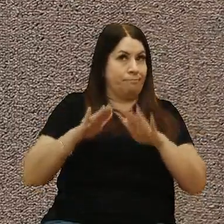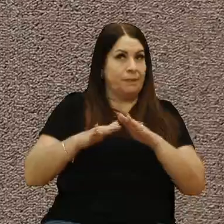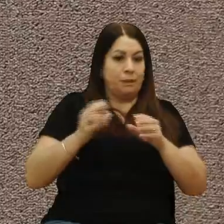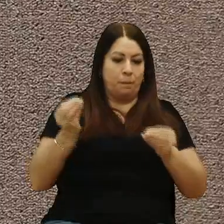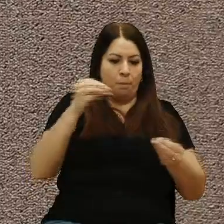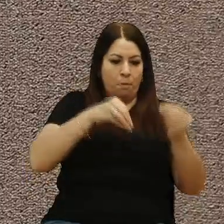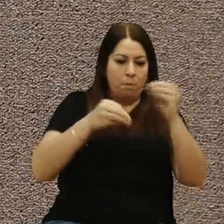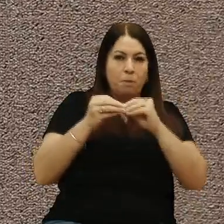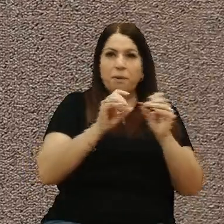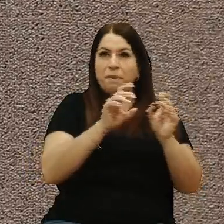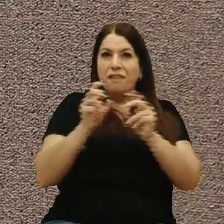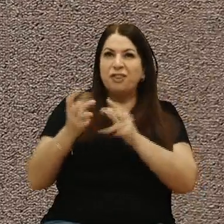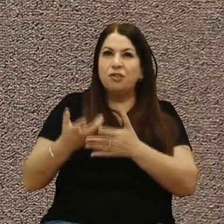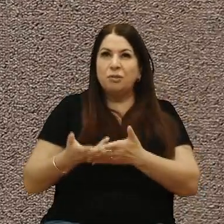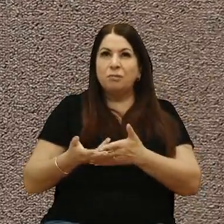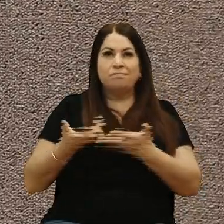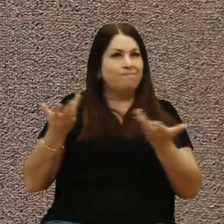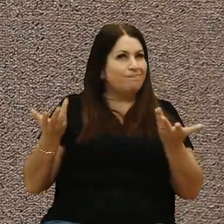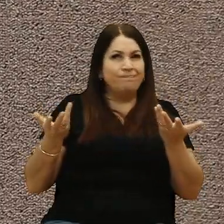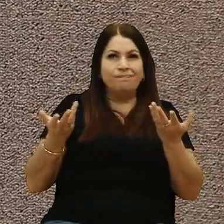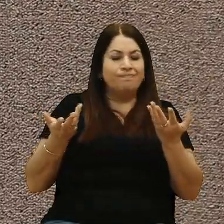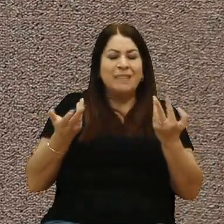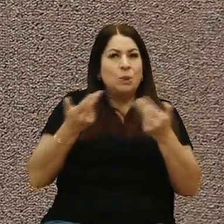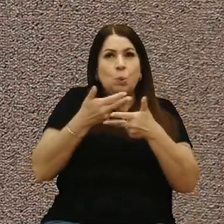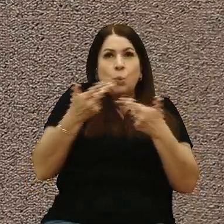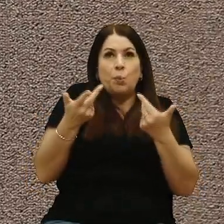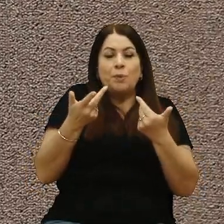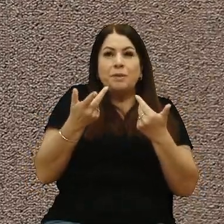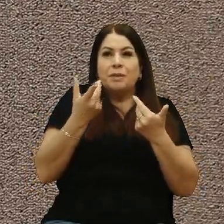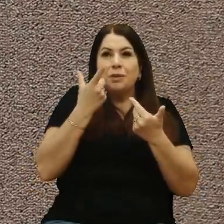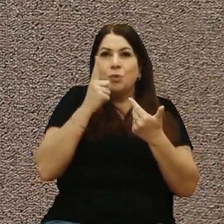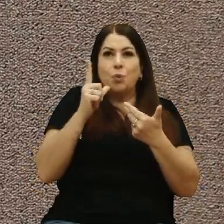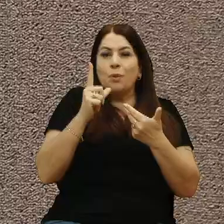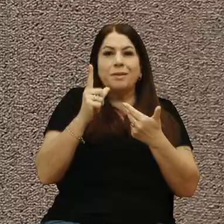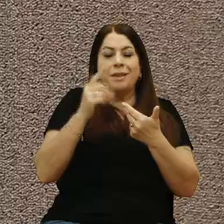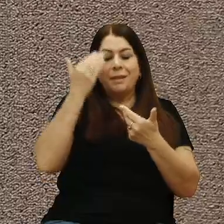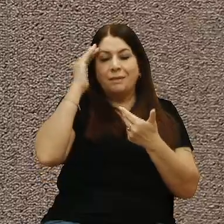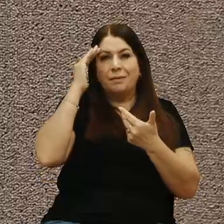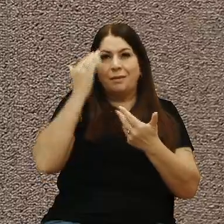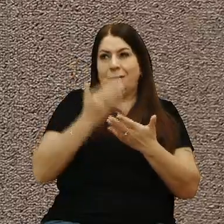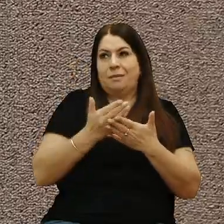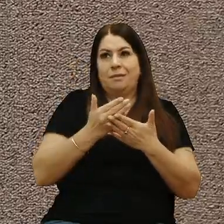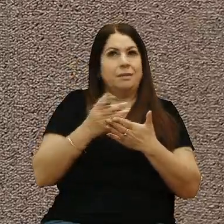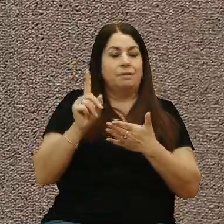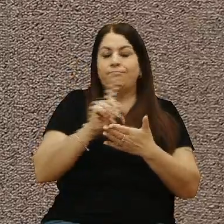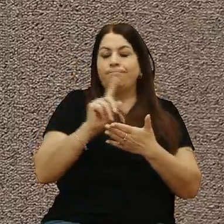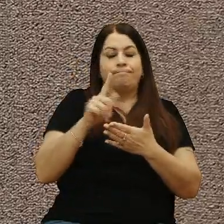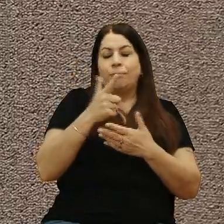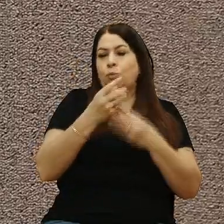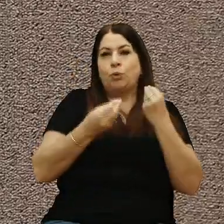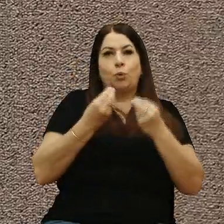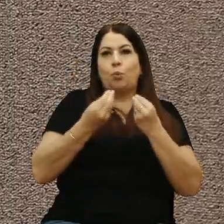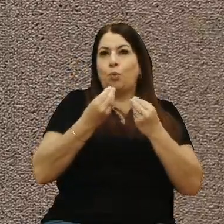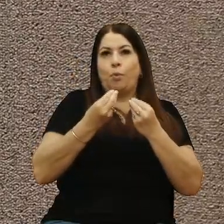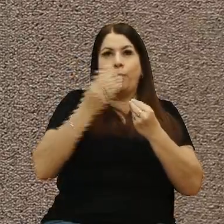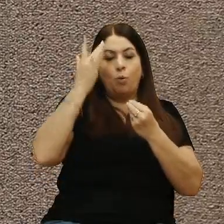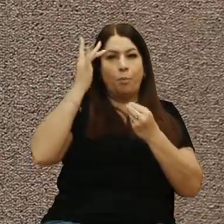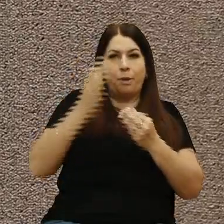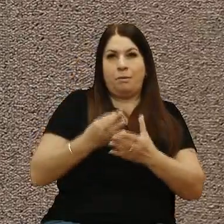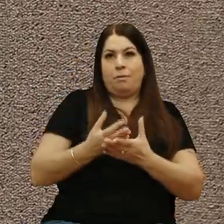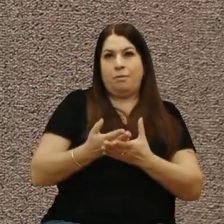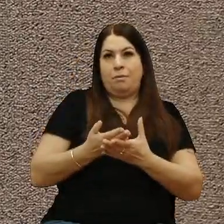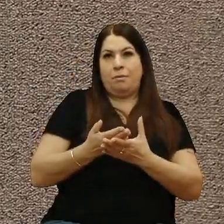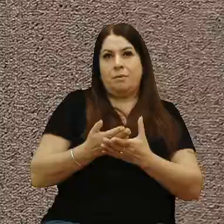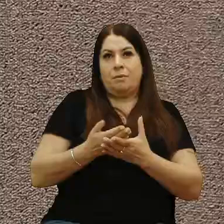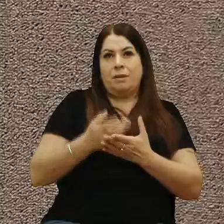embalando ela para ser vendida. Então, são coisas assim que a gente não consegue entender, não tem como compreender